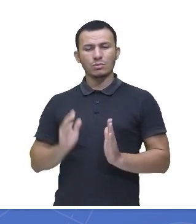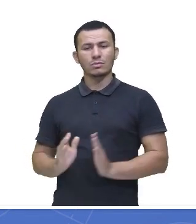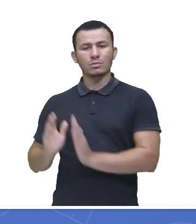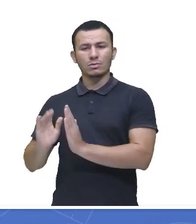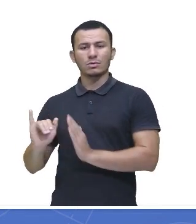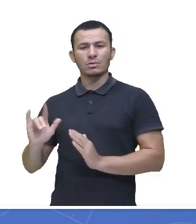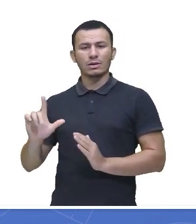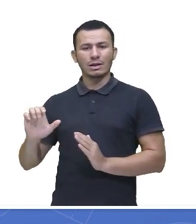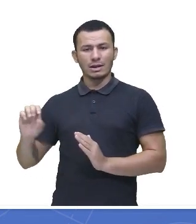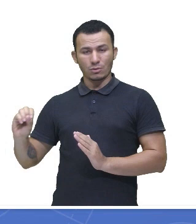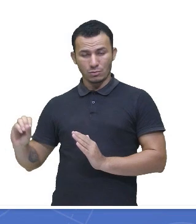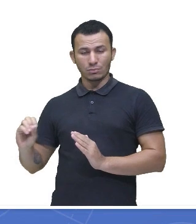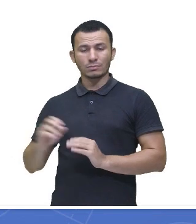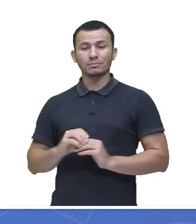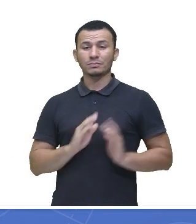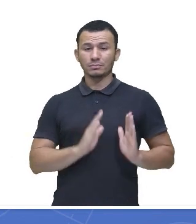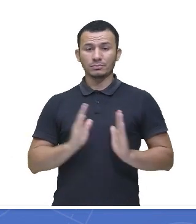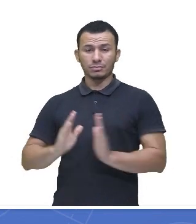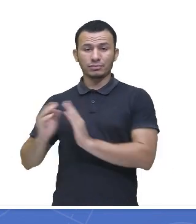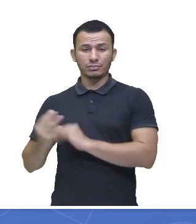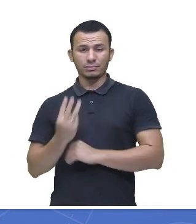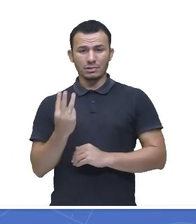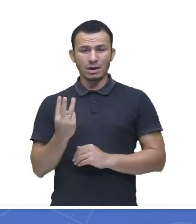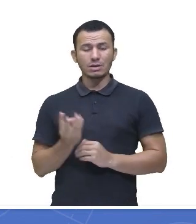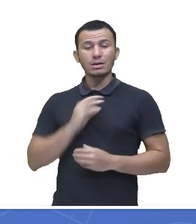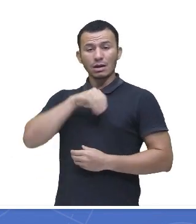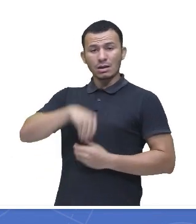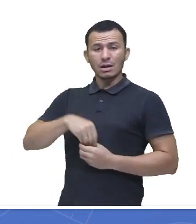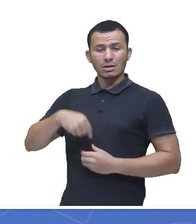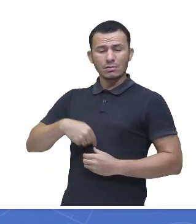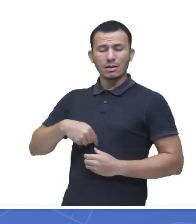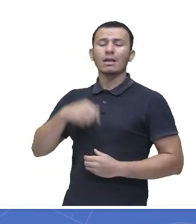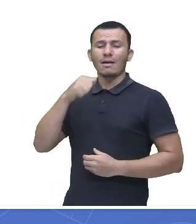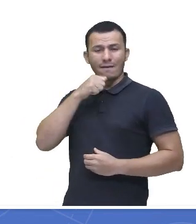gente, o nosso alimento, ele ainda vai sofrer